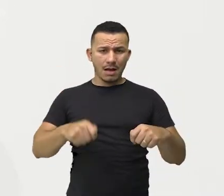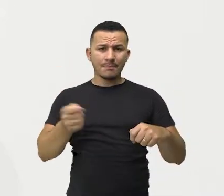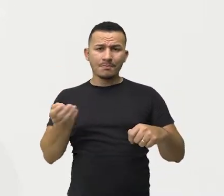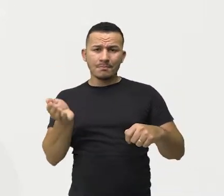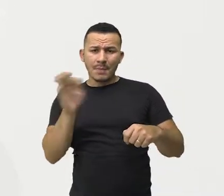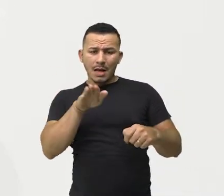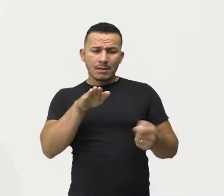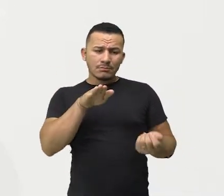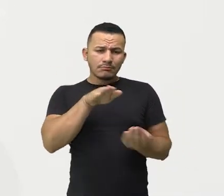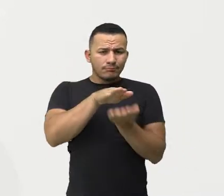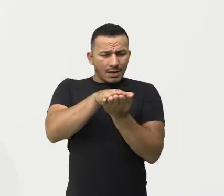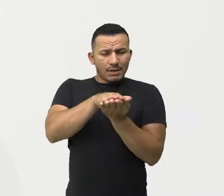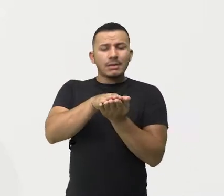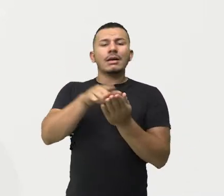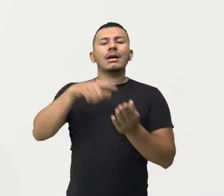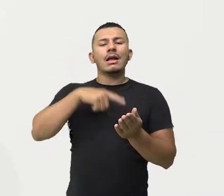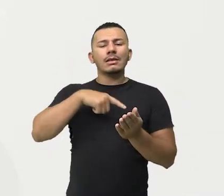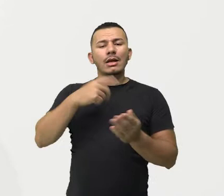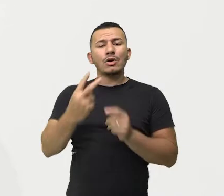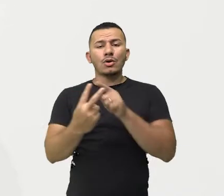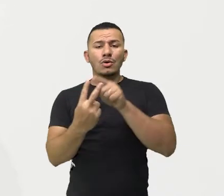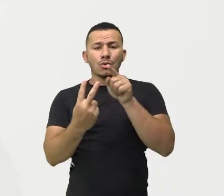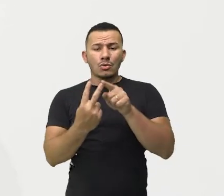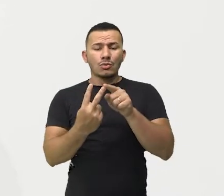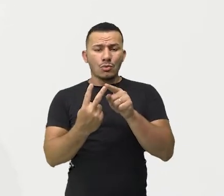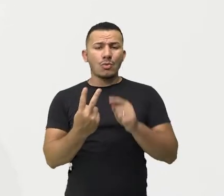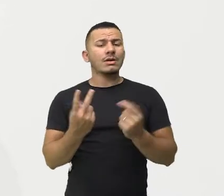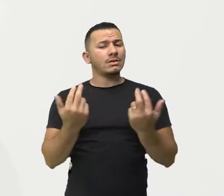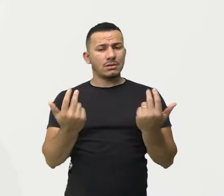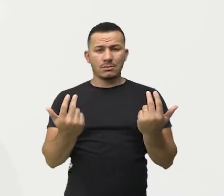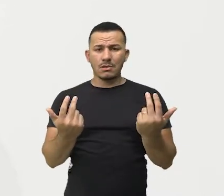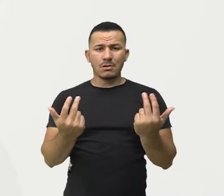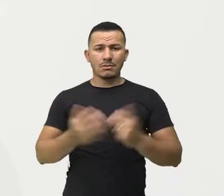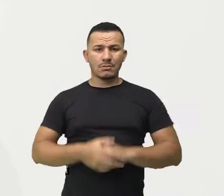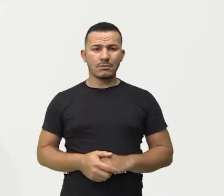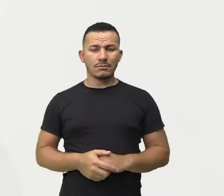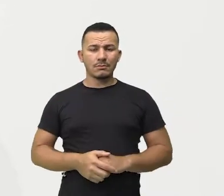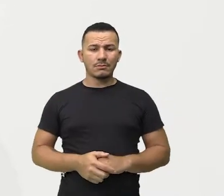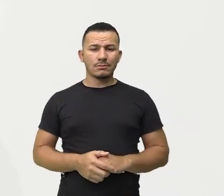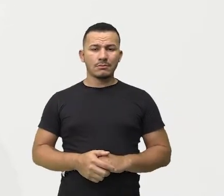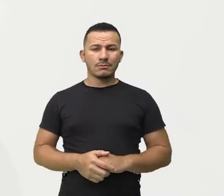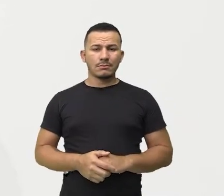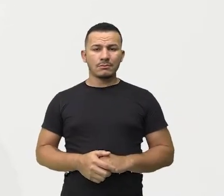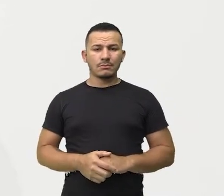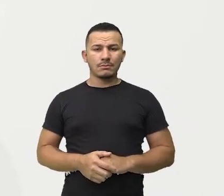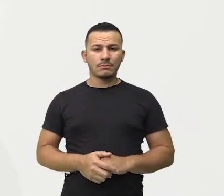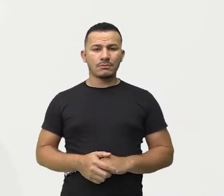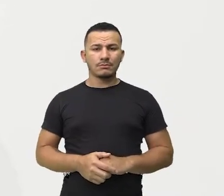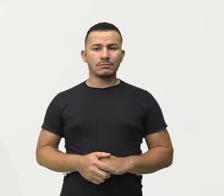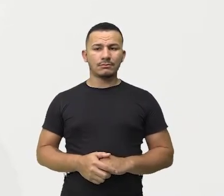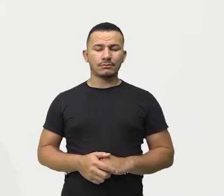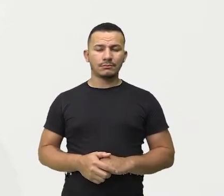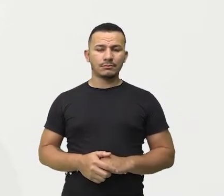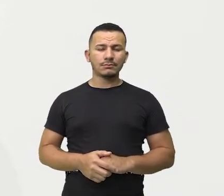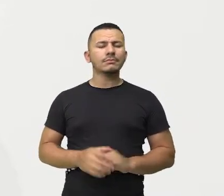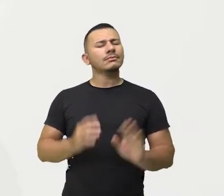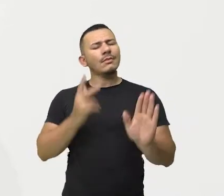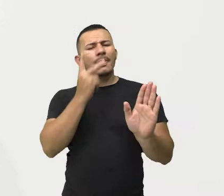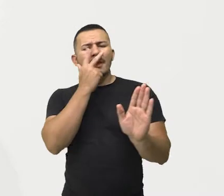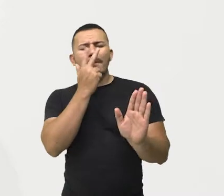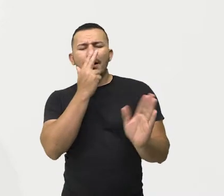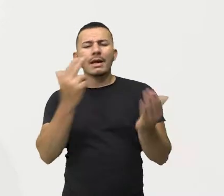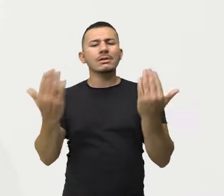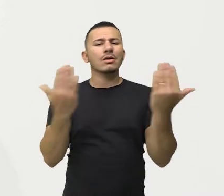obter duas partes exatamente iguais. A ideia seria como se